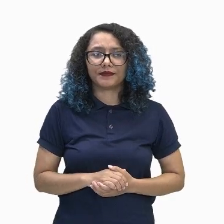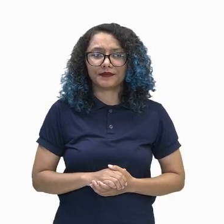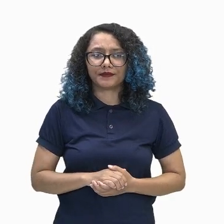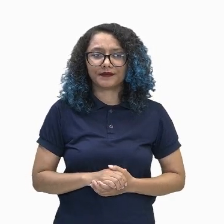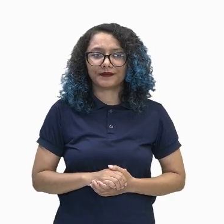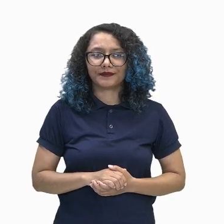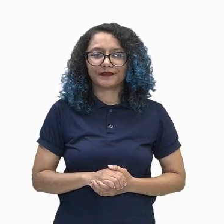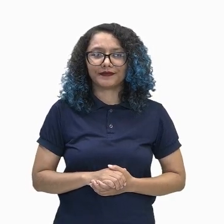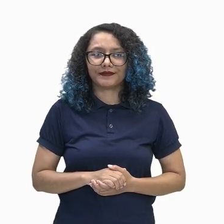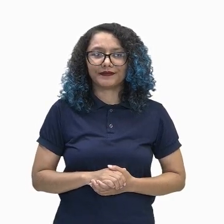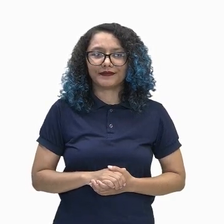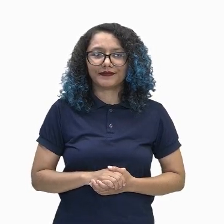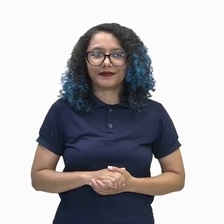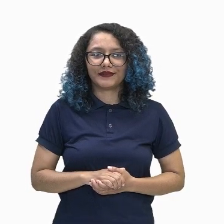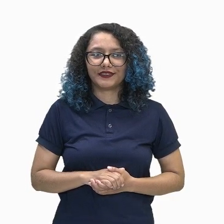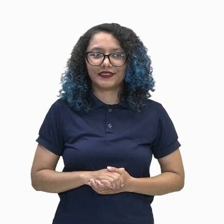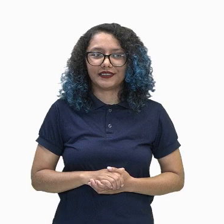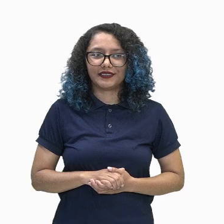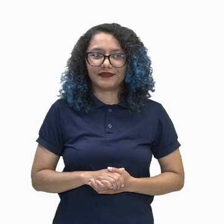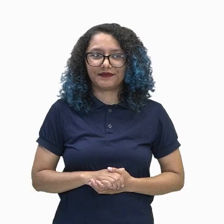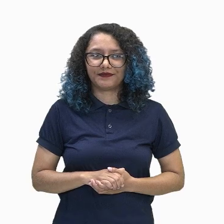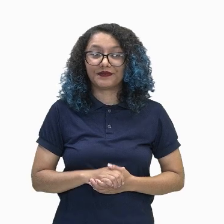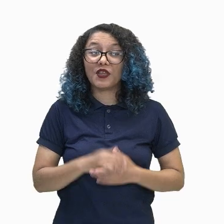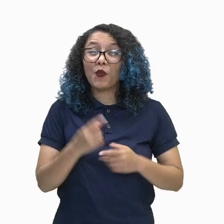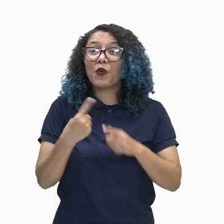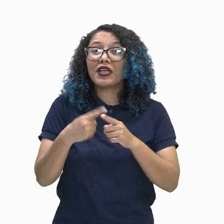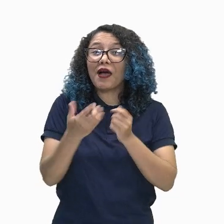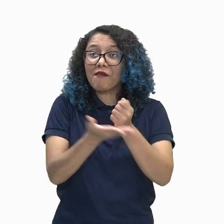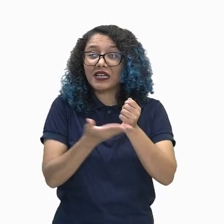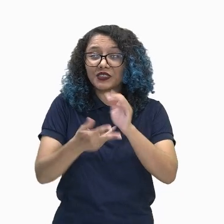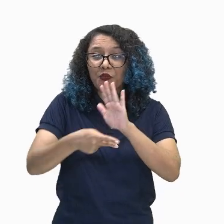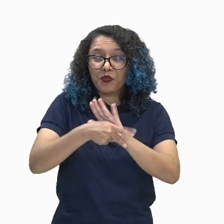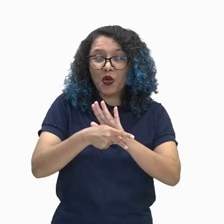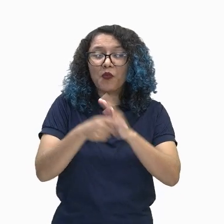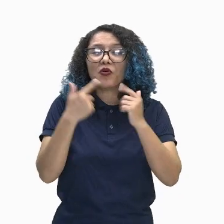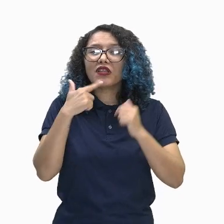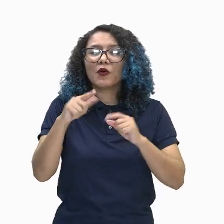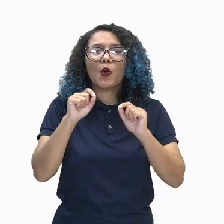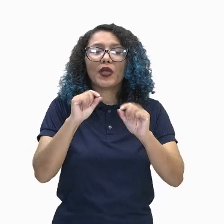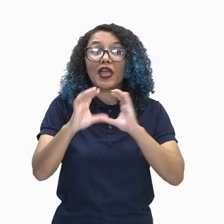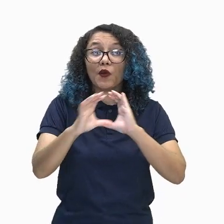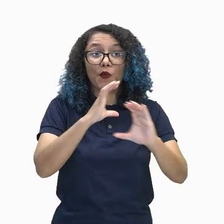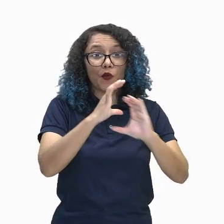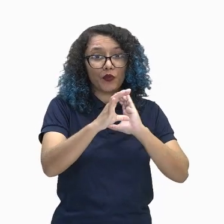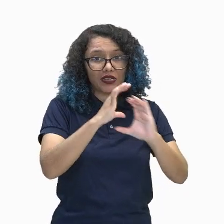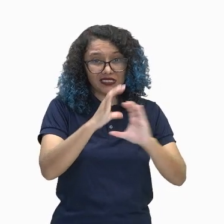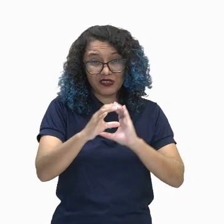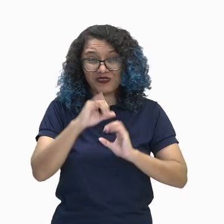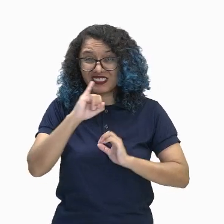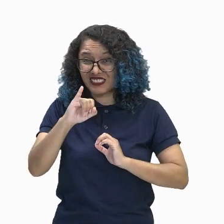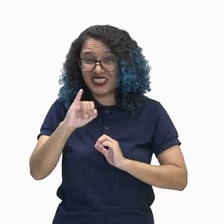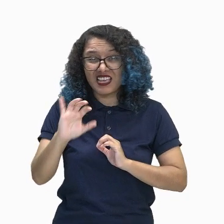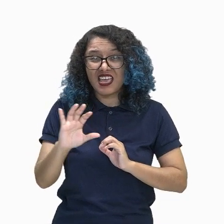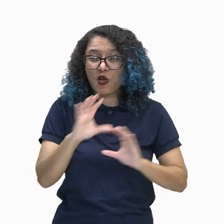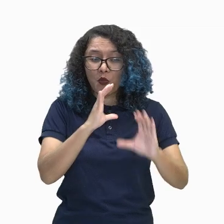língua é a comunicação. Então, no momento que ocorre essa comunicação, a língua, em algum momento,